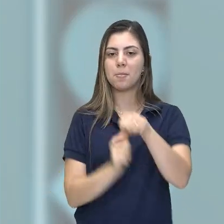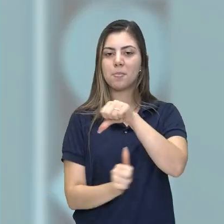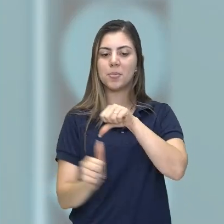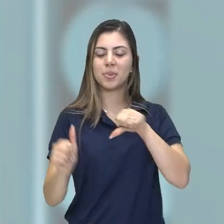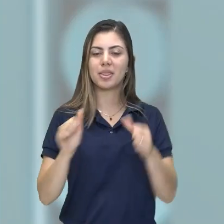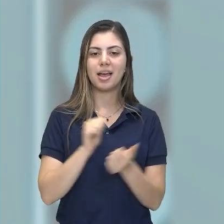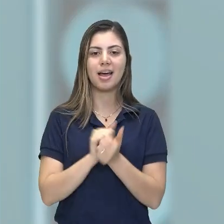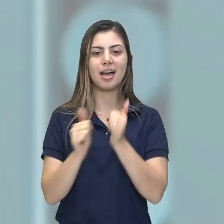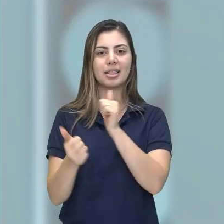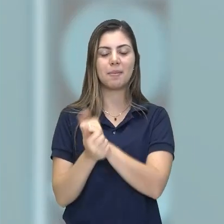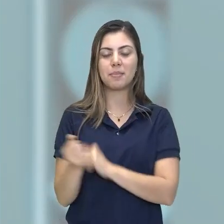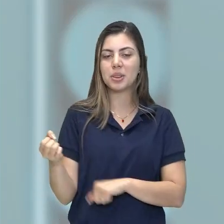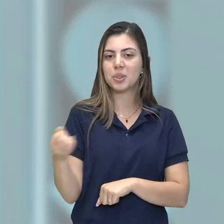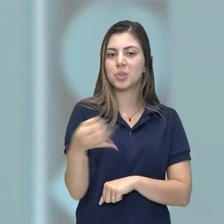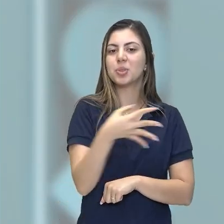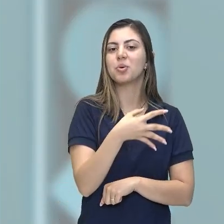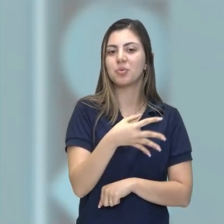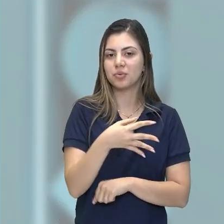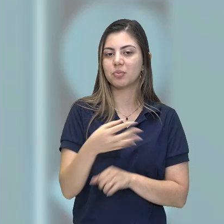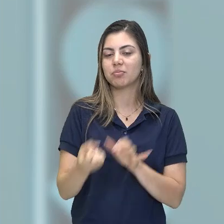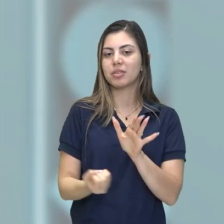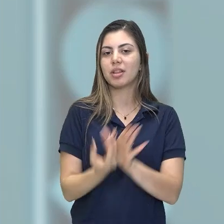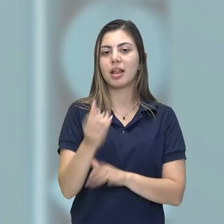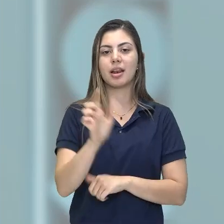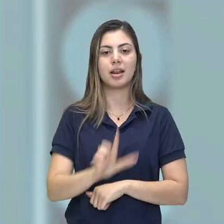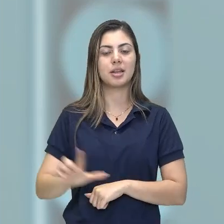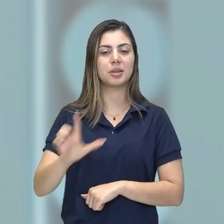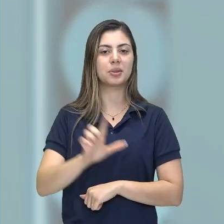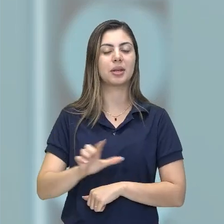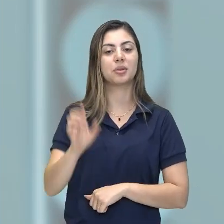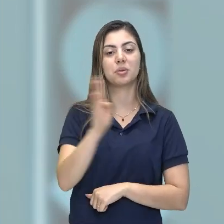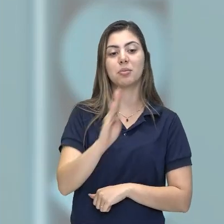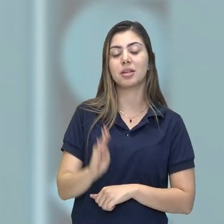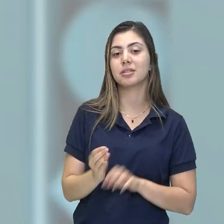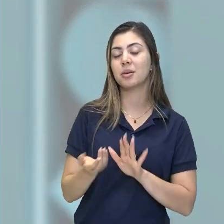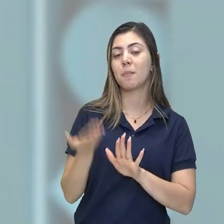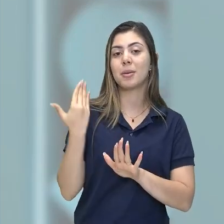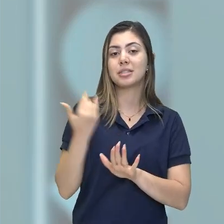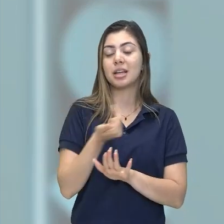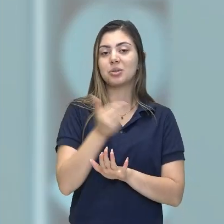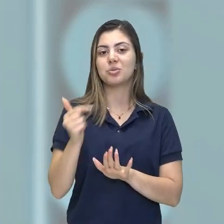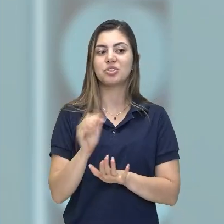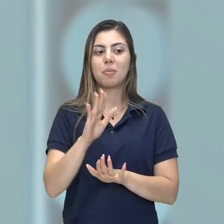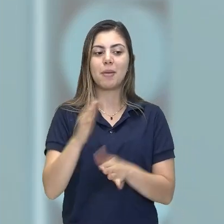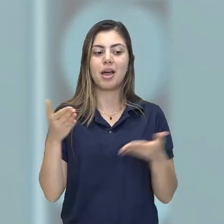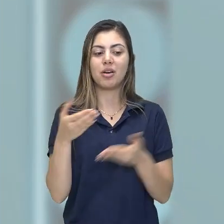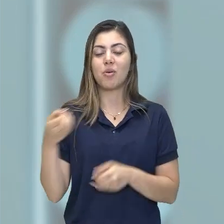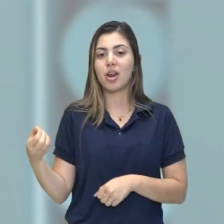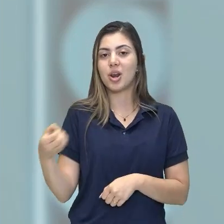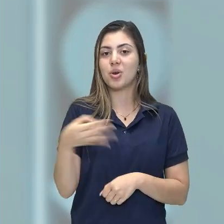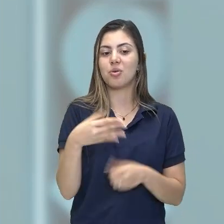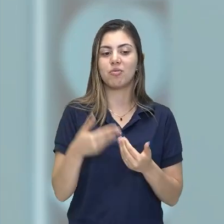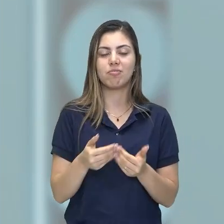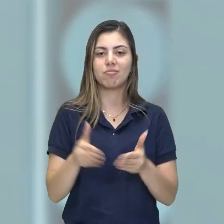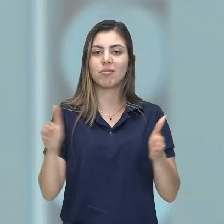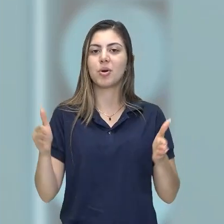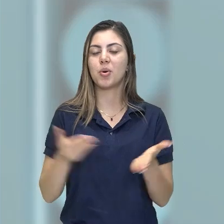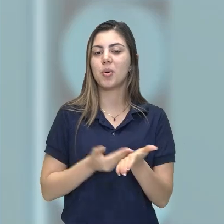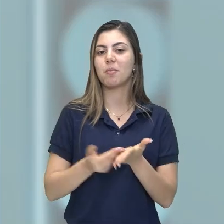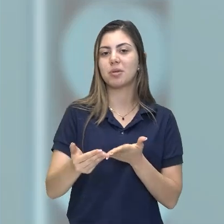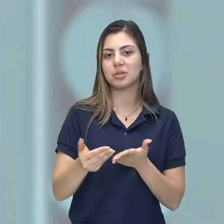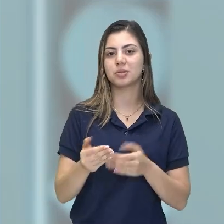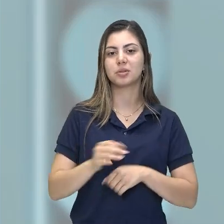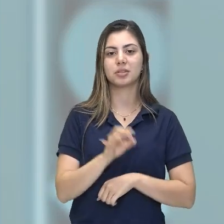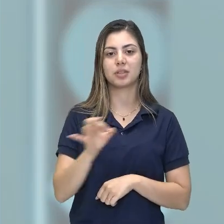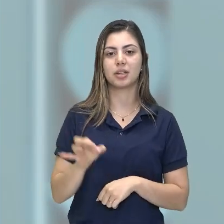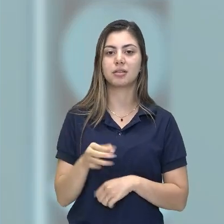para criar algo que a literatura brasileira até então não tinha vivido, algo muito diferente daquilo que eles acreditavam que